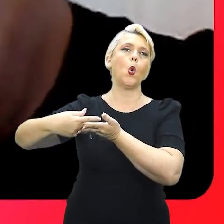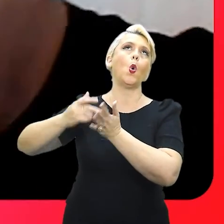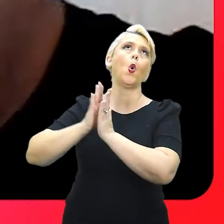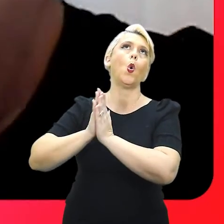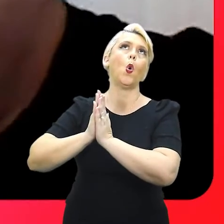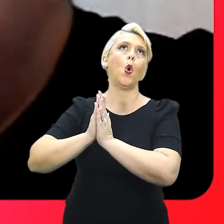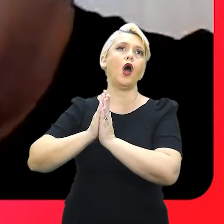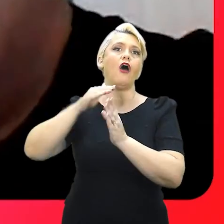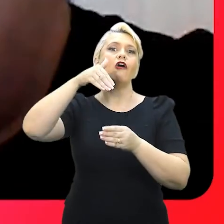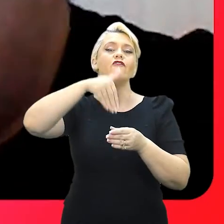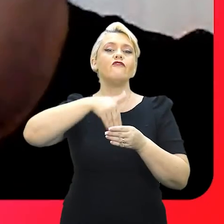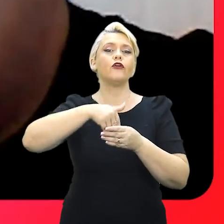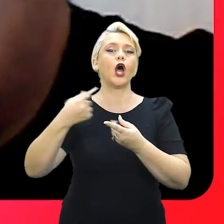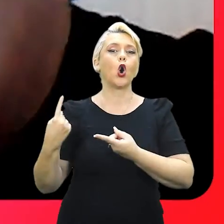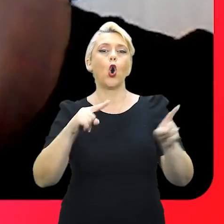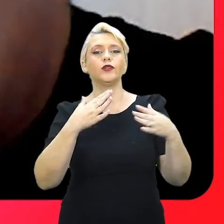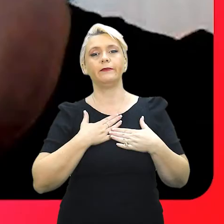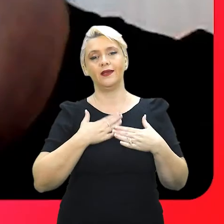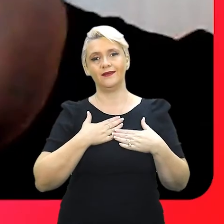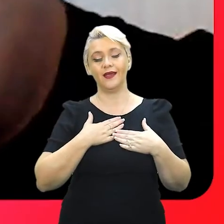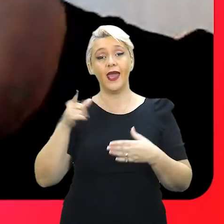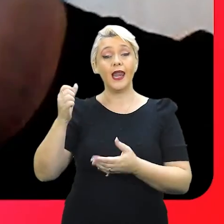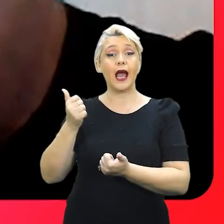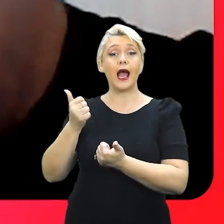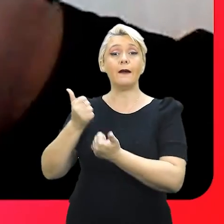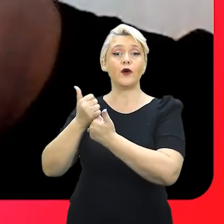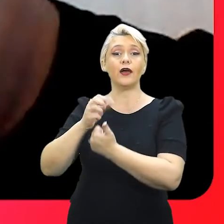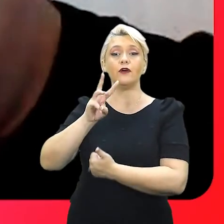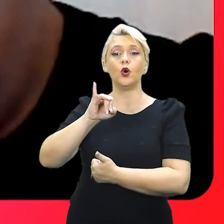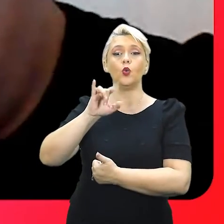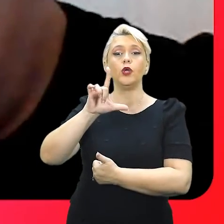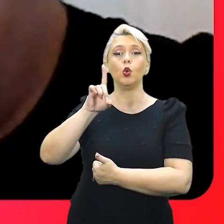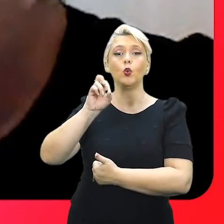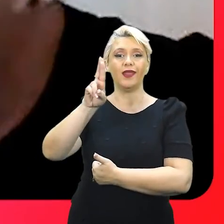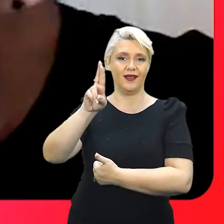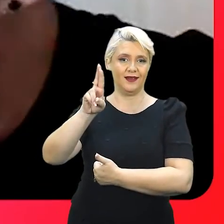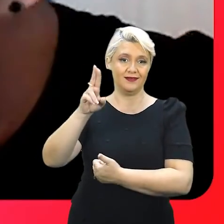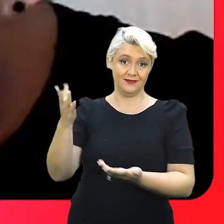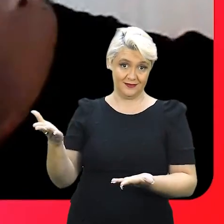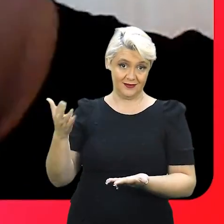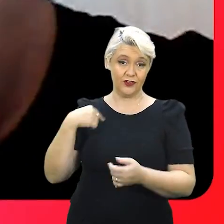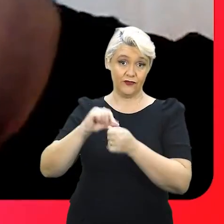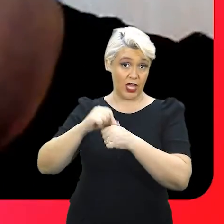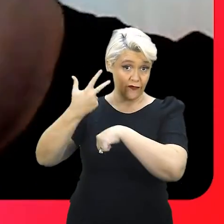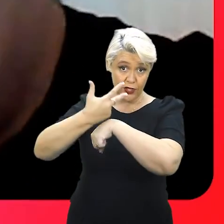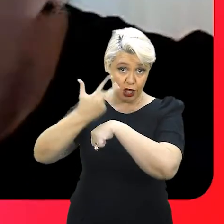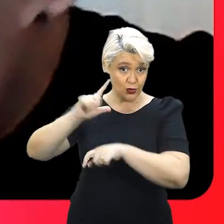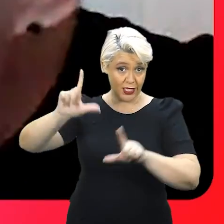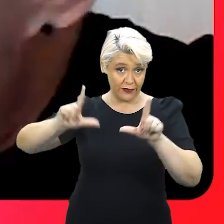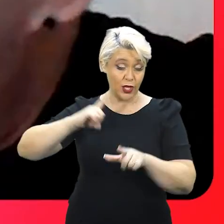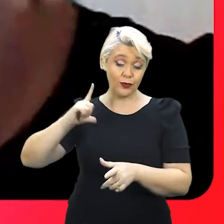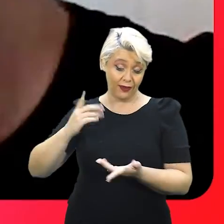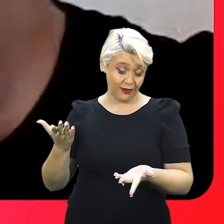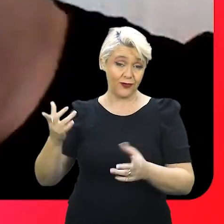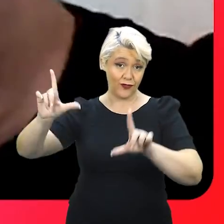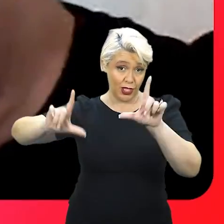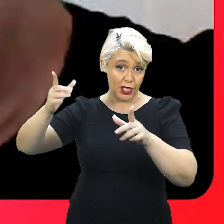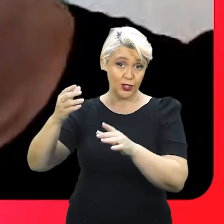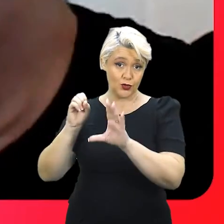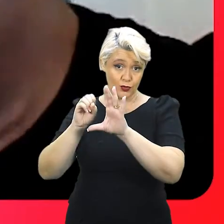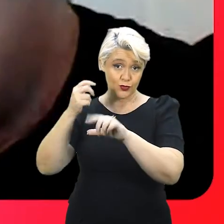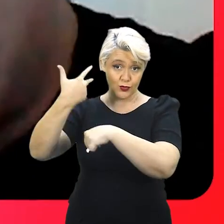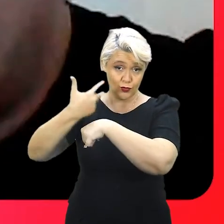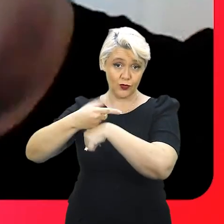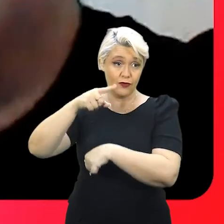Ele apoiava o Wilder Moraes, candidato aí no estado de Goiás. Ele gravou vídeo na televisão, eu tenho vídeo, e quem